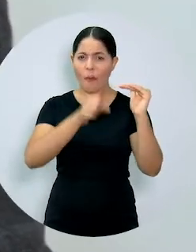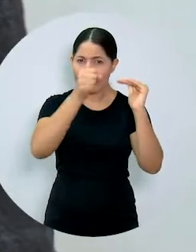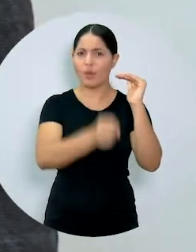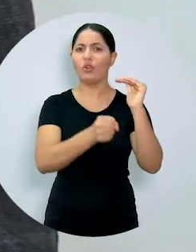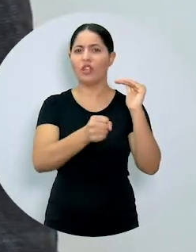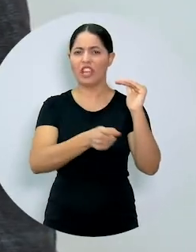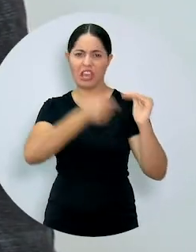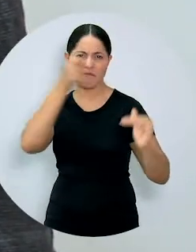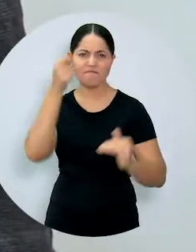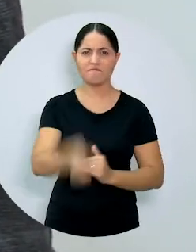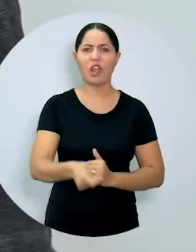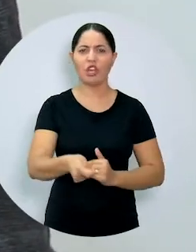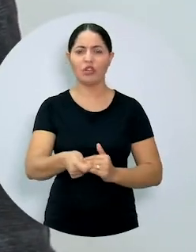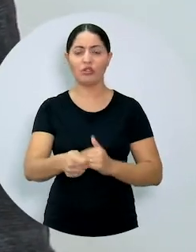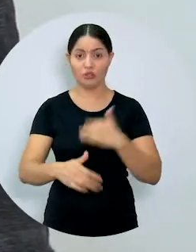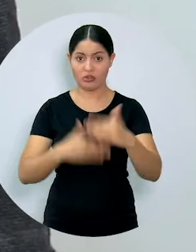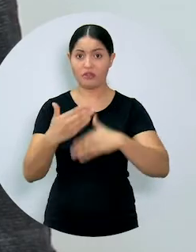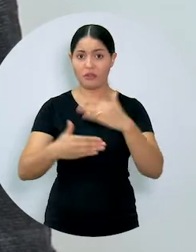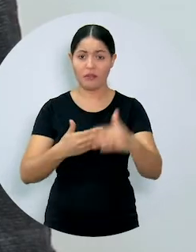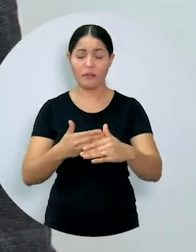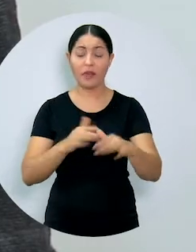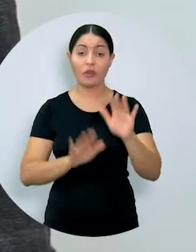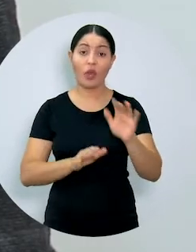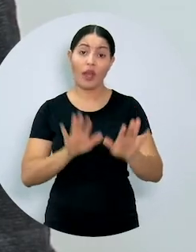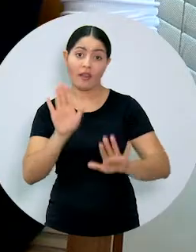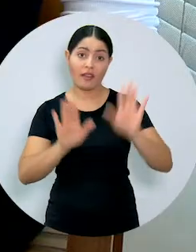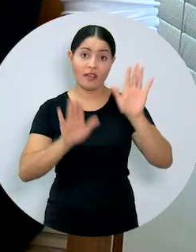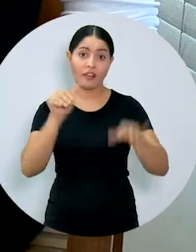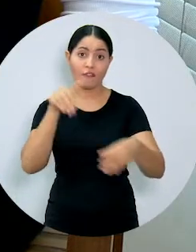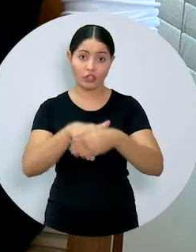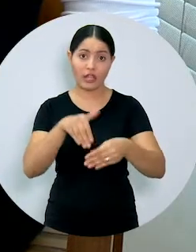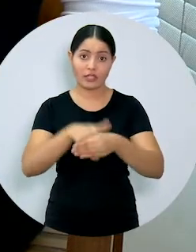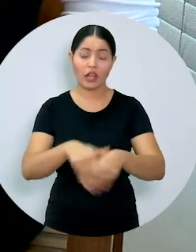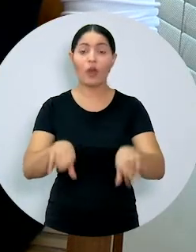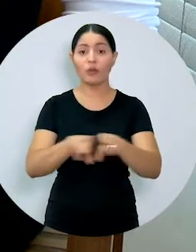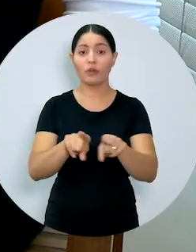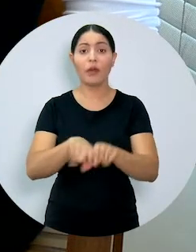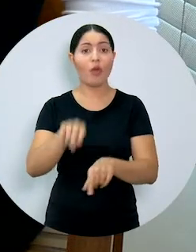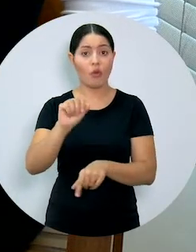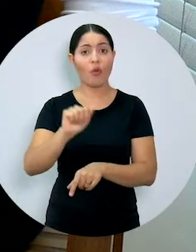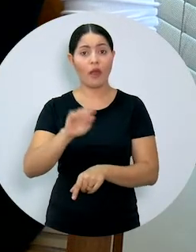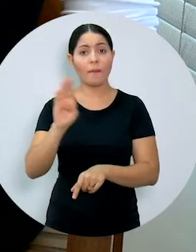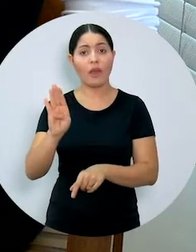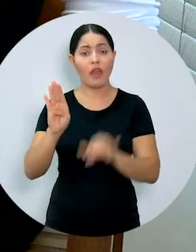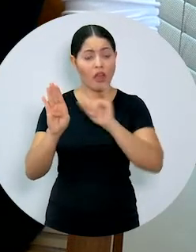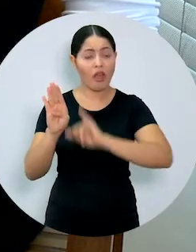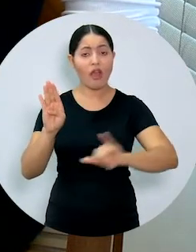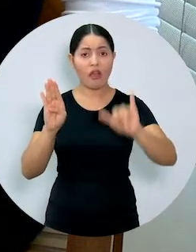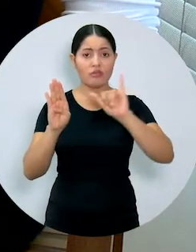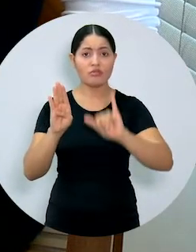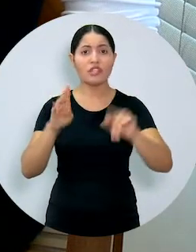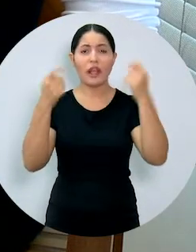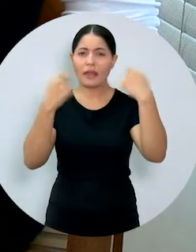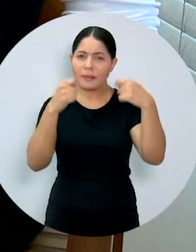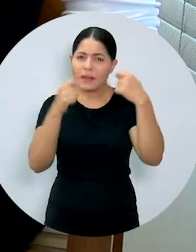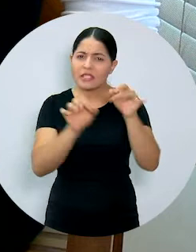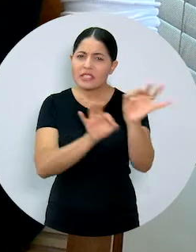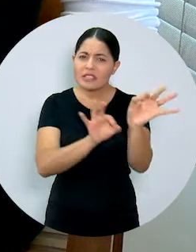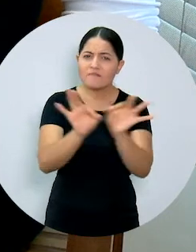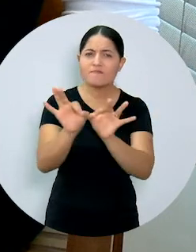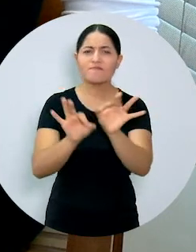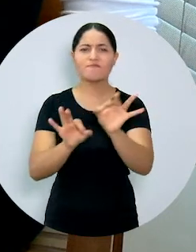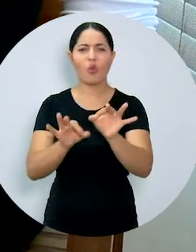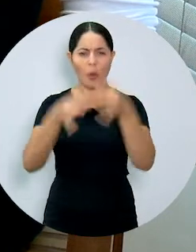população num processo eleitoral. A Ordem dos Advogados visa também que haja uma correção e